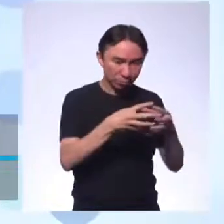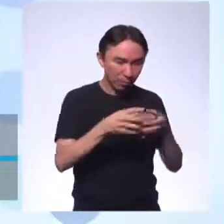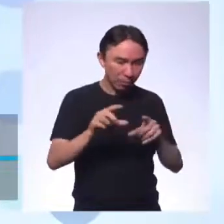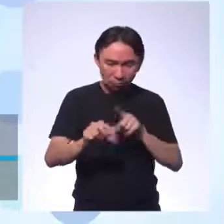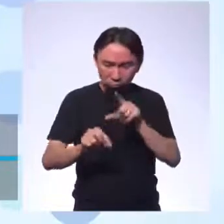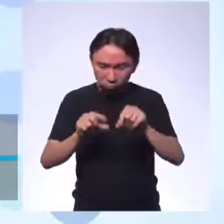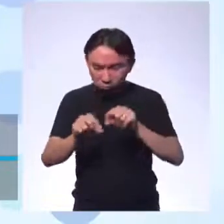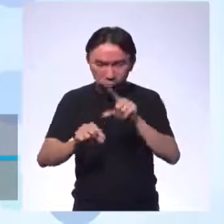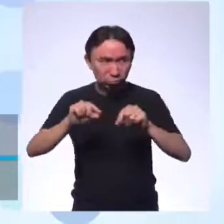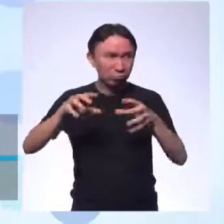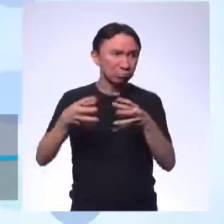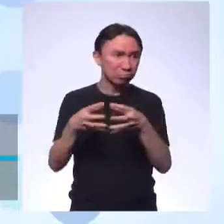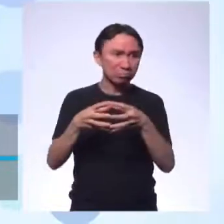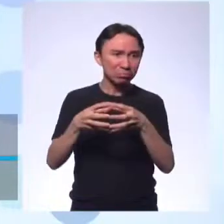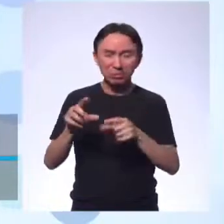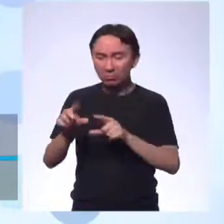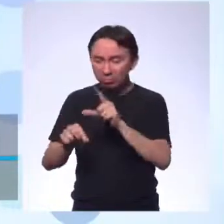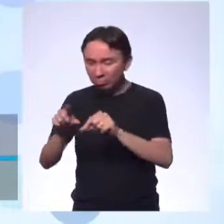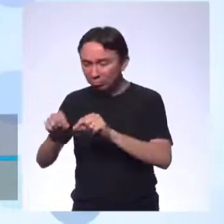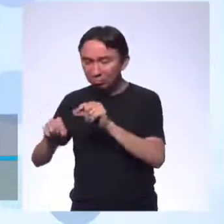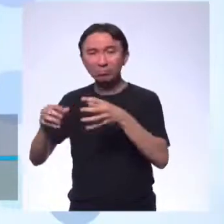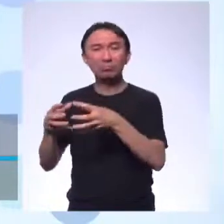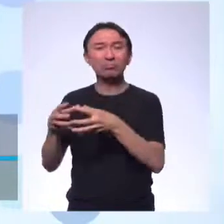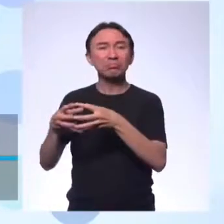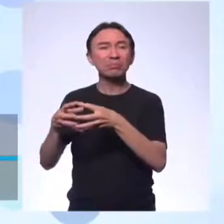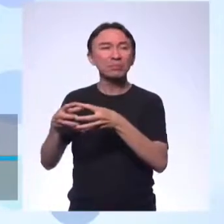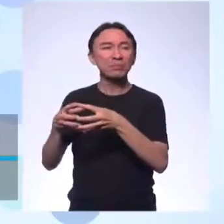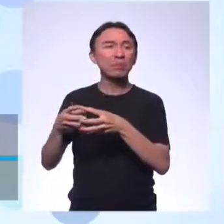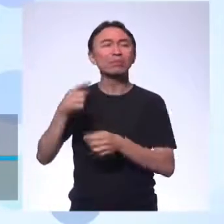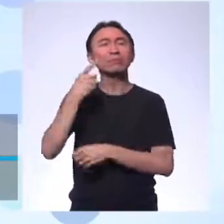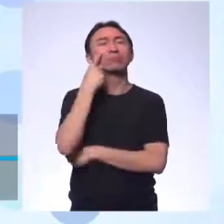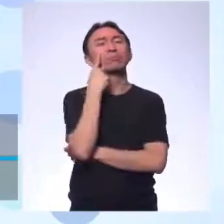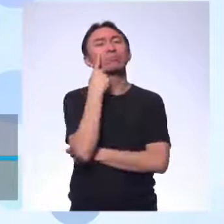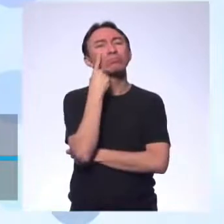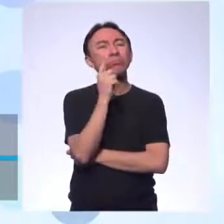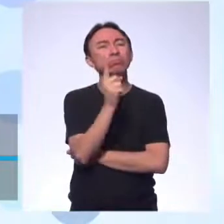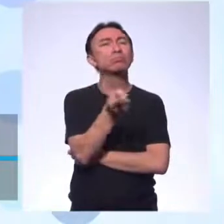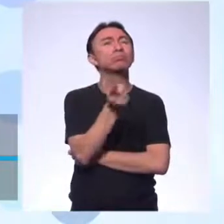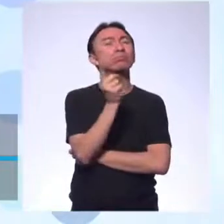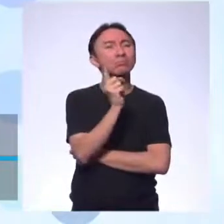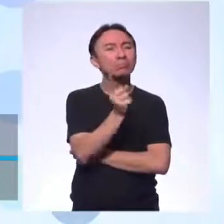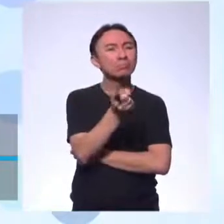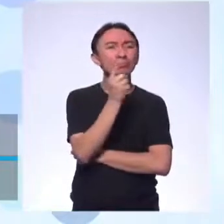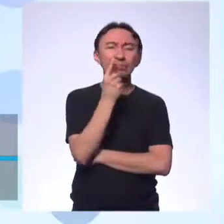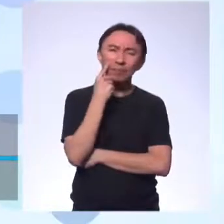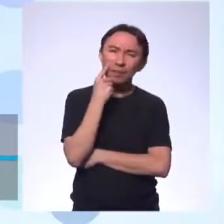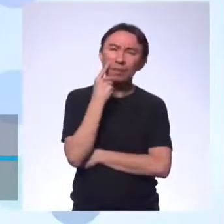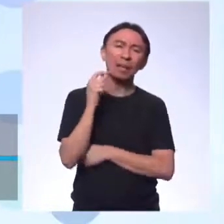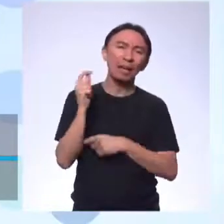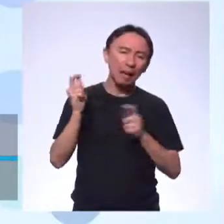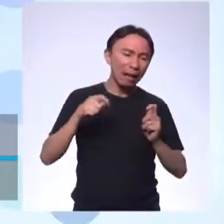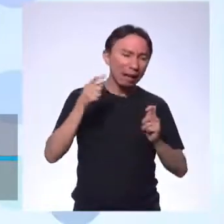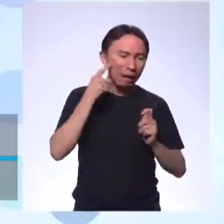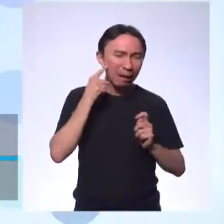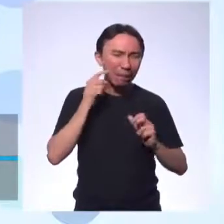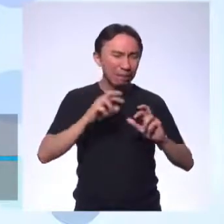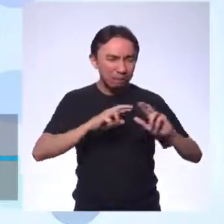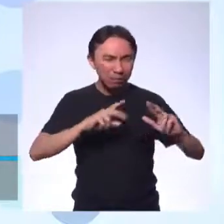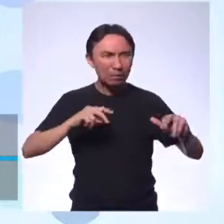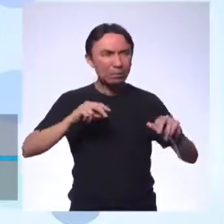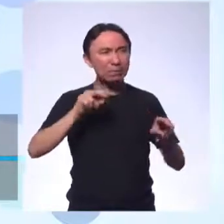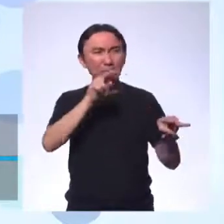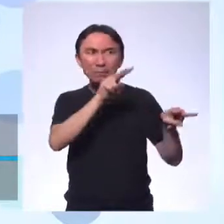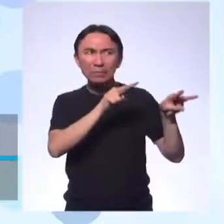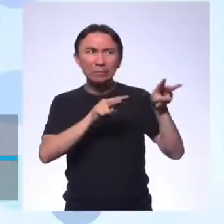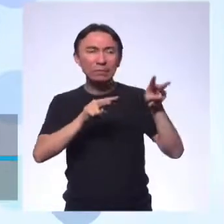Então, ele olhou para aqueles seres vivos e observou, né? Então, ali são caracteres macroscópicos, né? E a partir